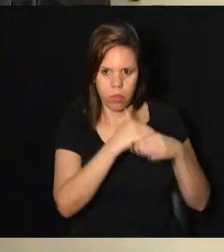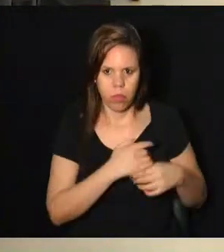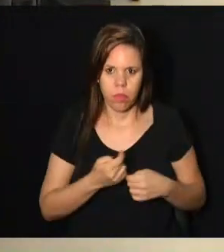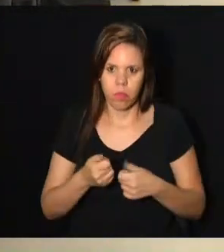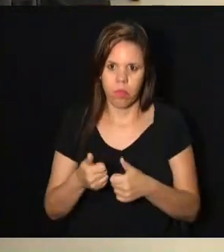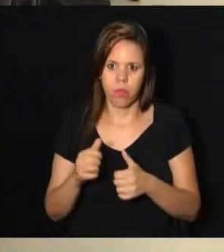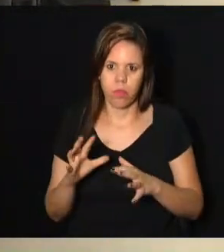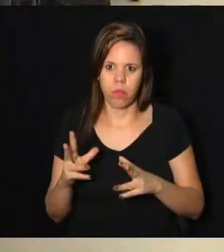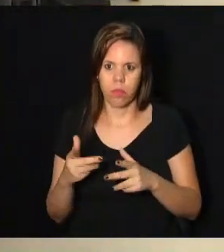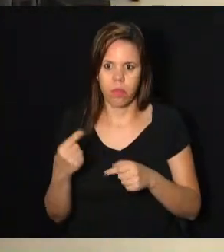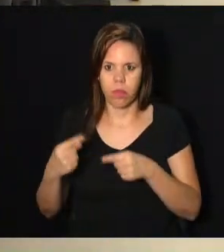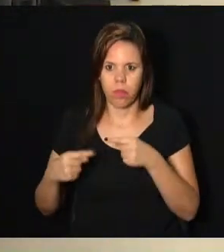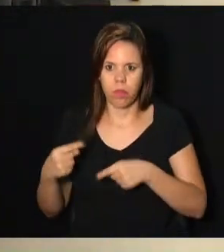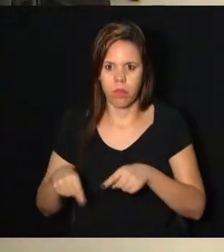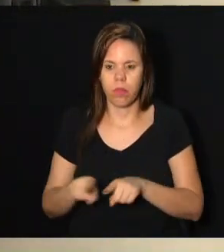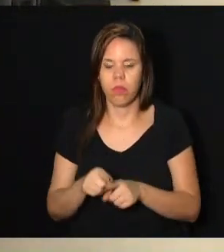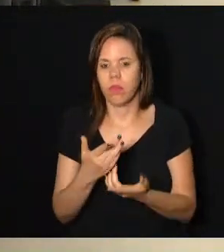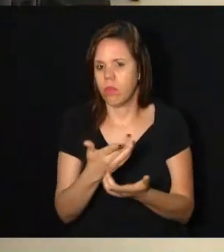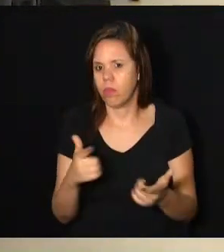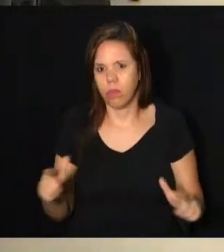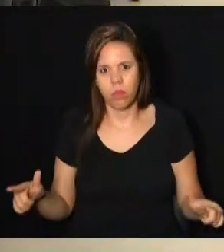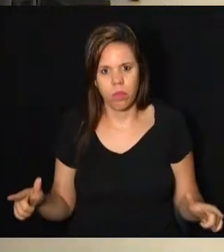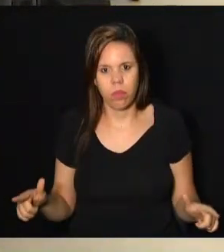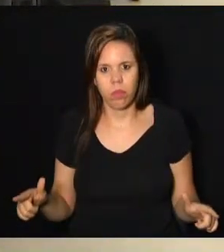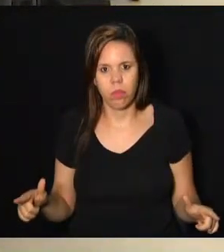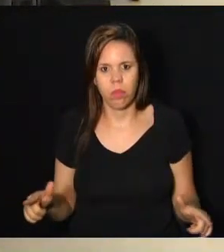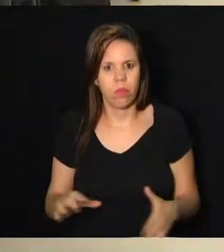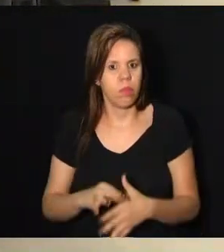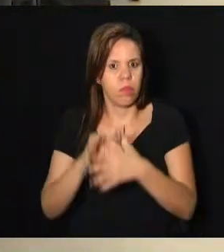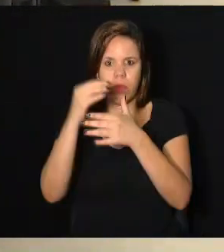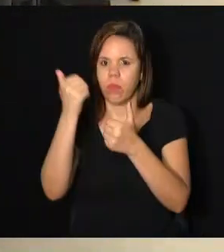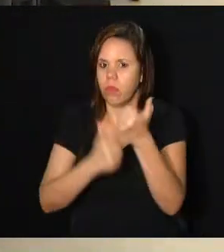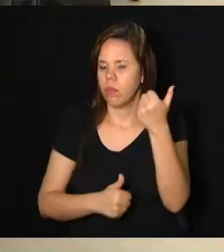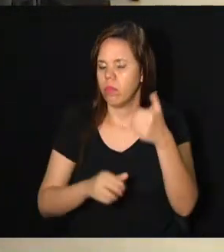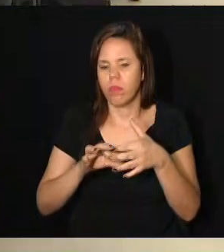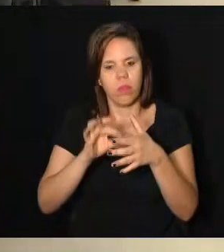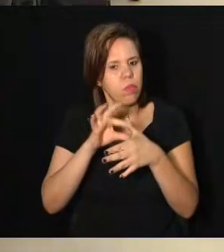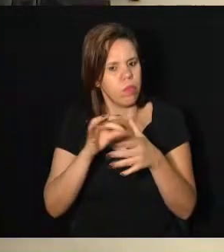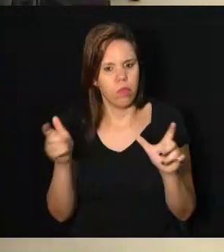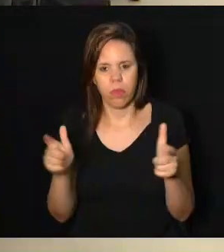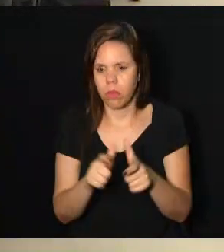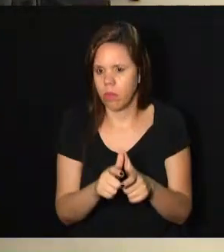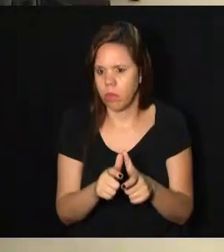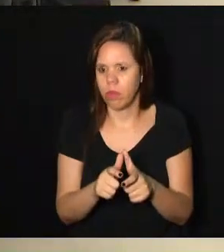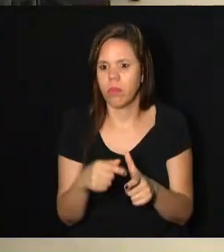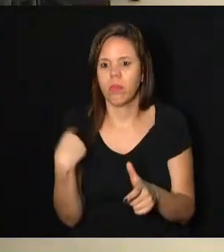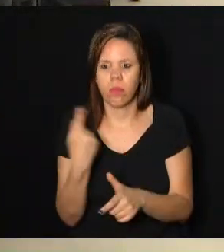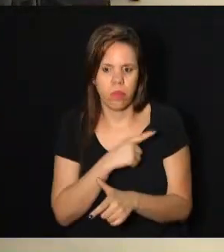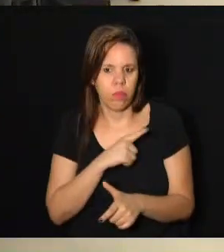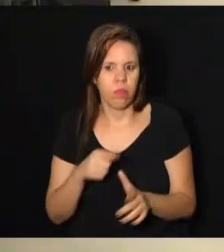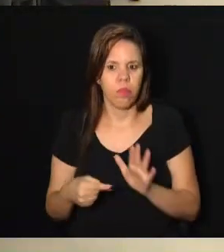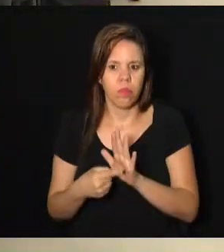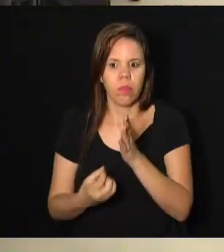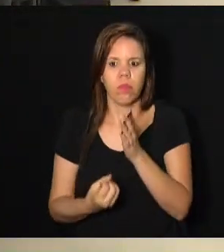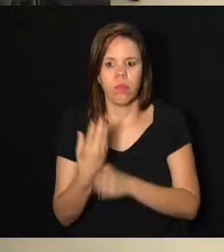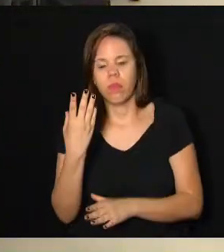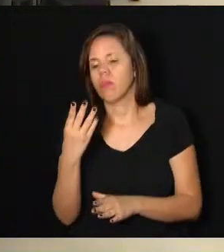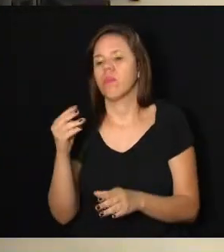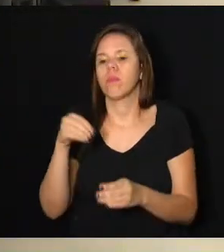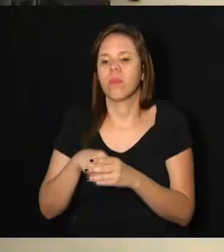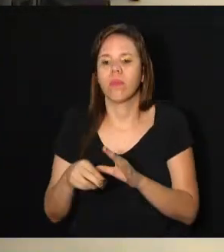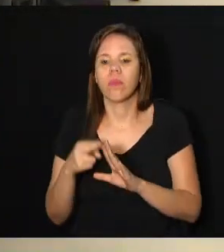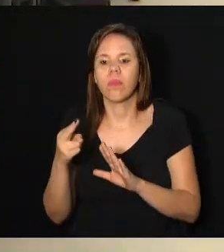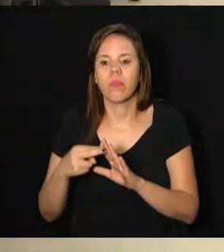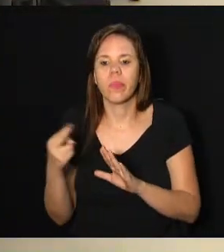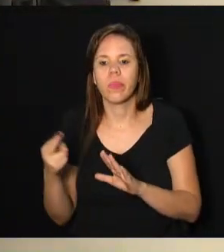condições, porque hoje não tem. Hoje não existe líder e vice-líder da minoria. E nós estamos instituindo isso no regimento interno.